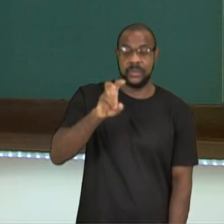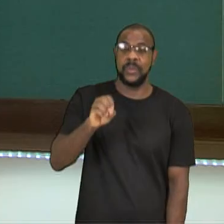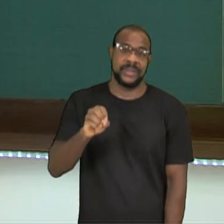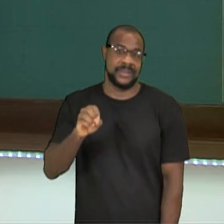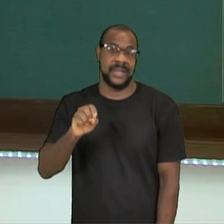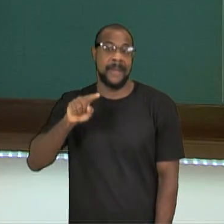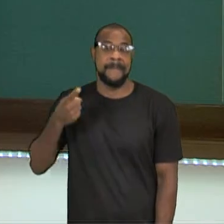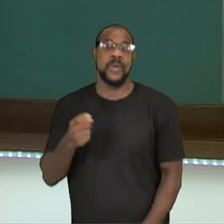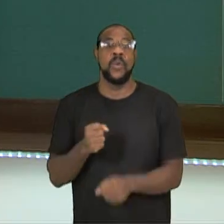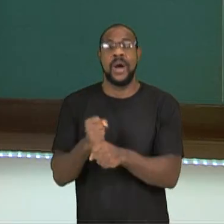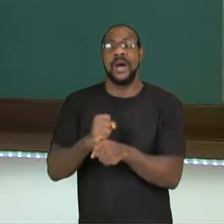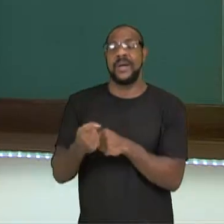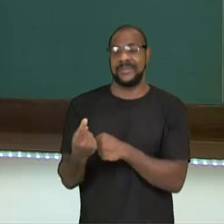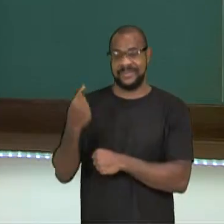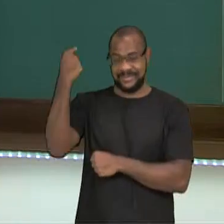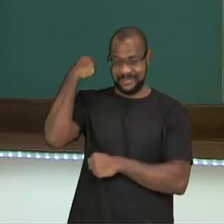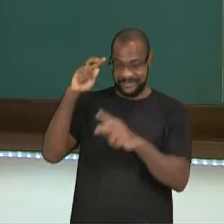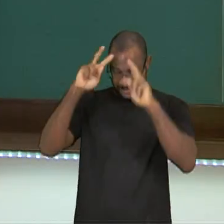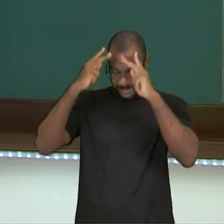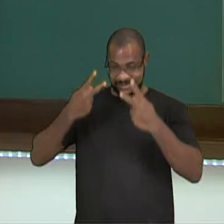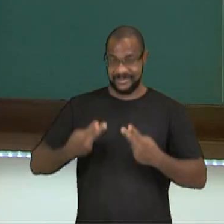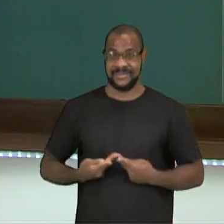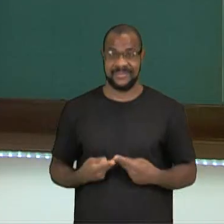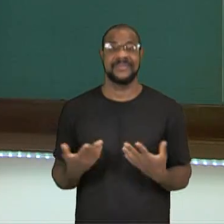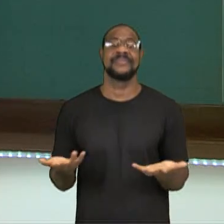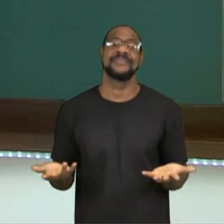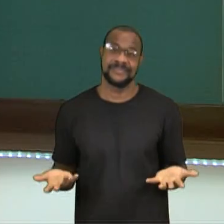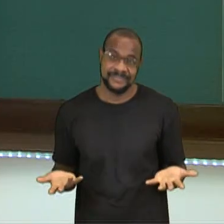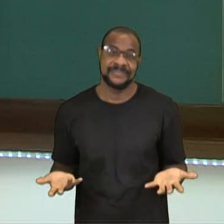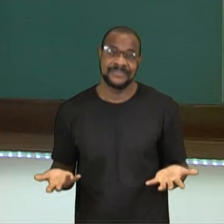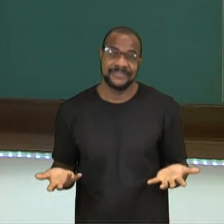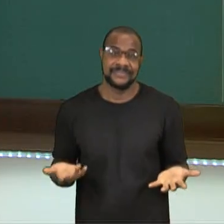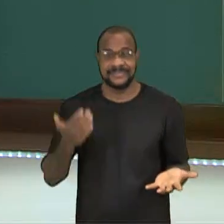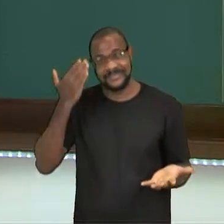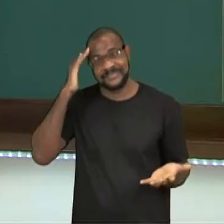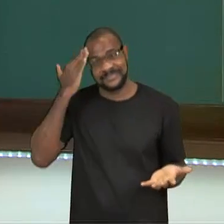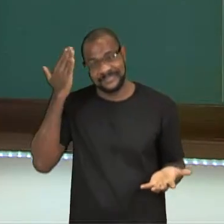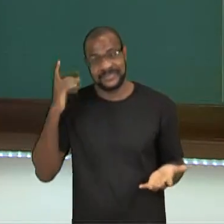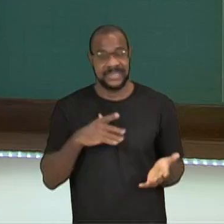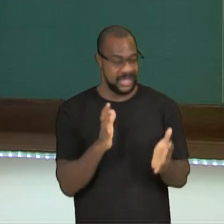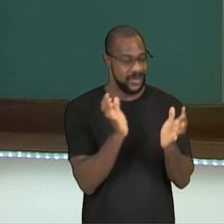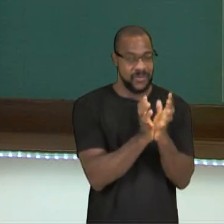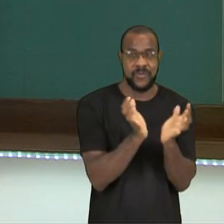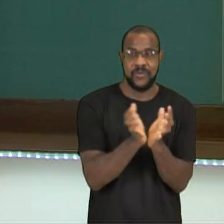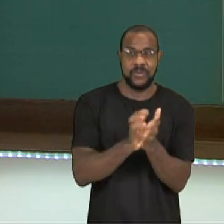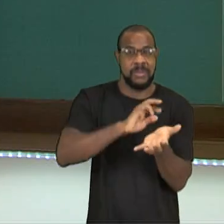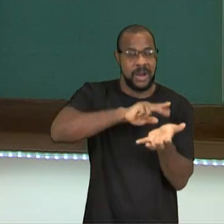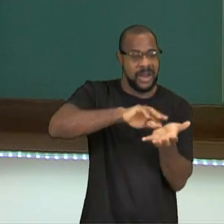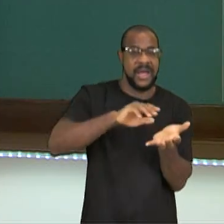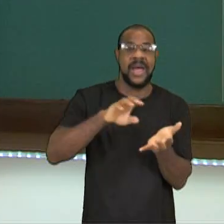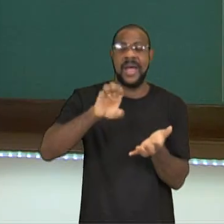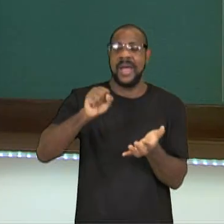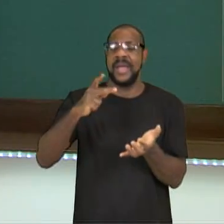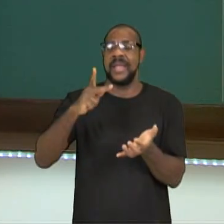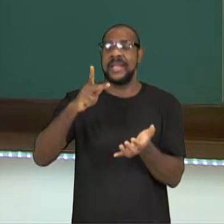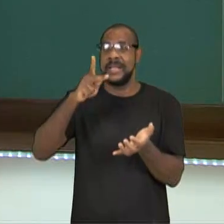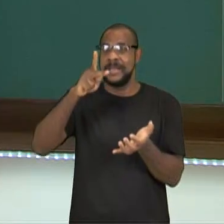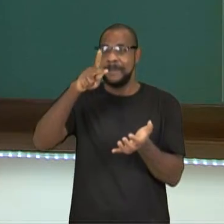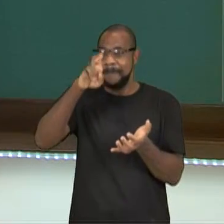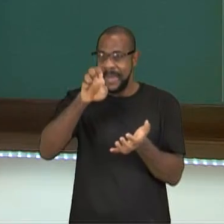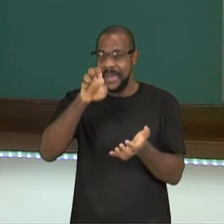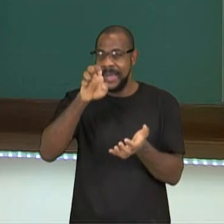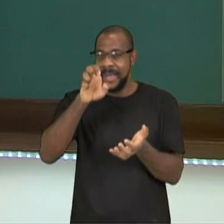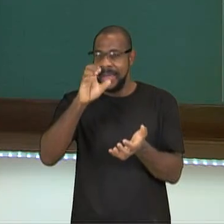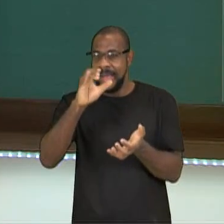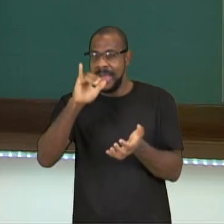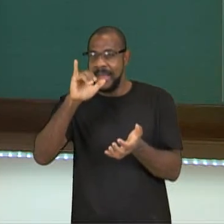milhões do Australopithecus, de 5 milhões dos Erdipithecus, falamos de 1.800 mil, né? 1 milhão e 800